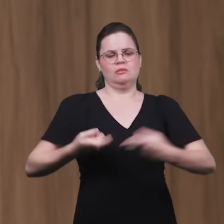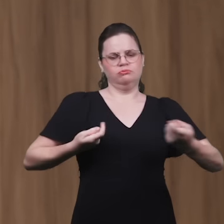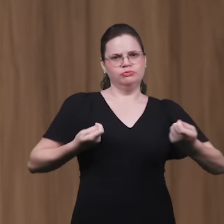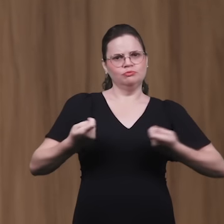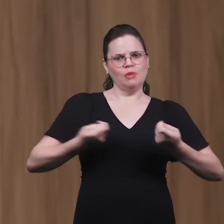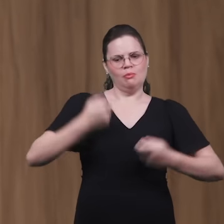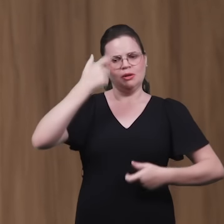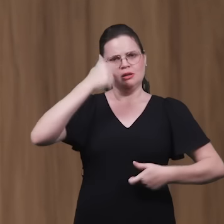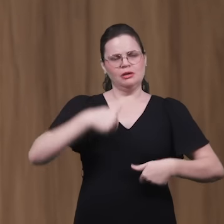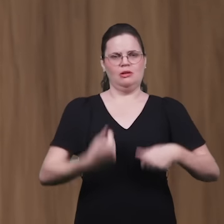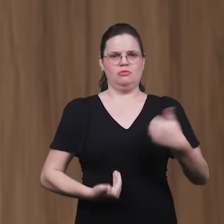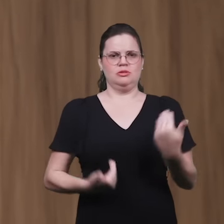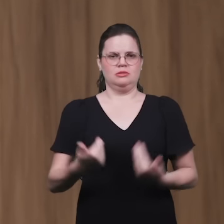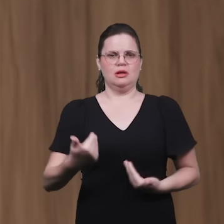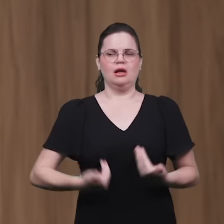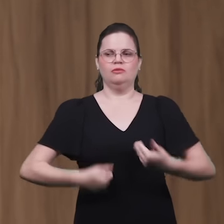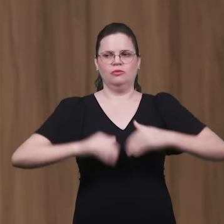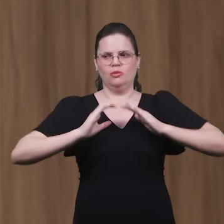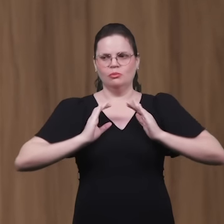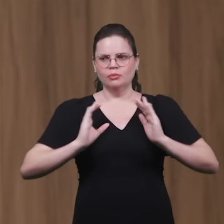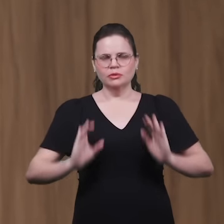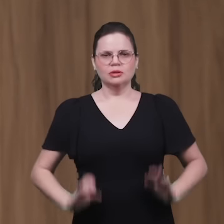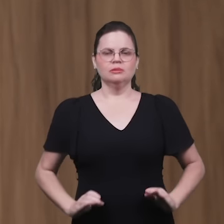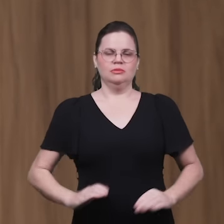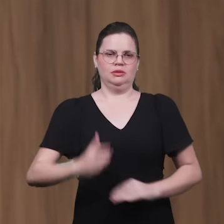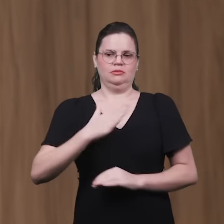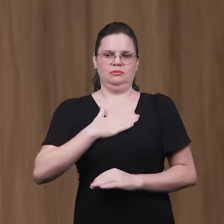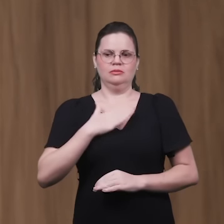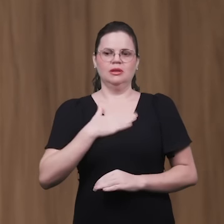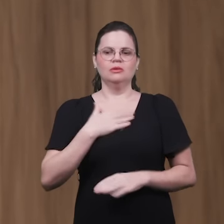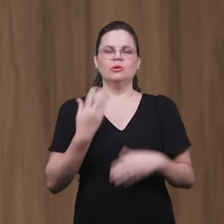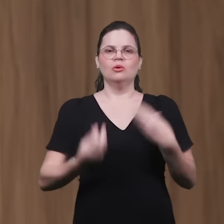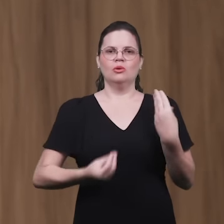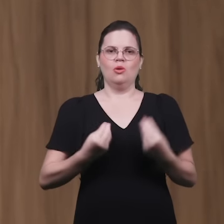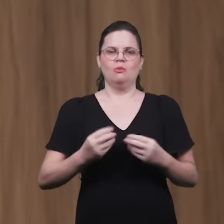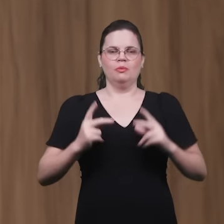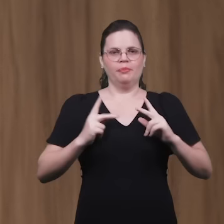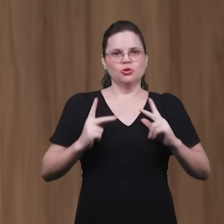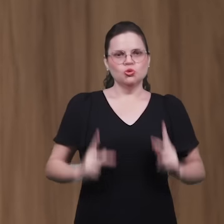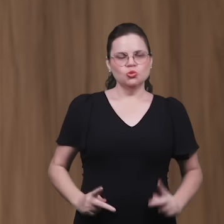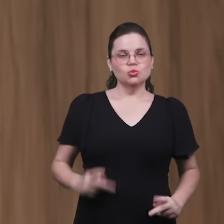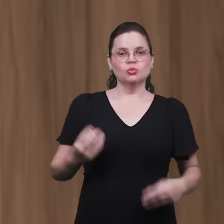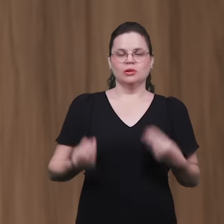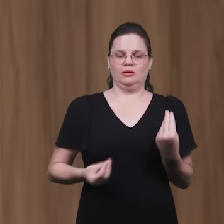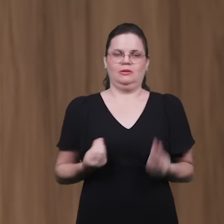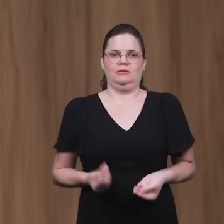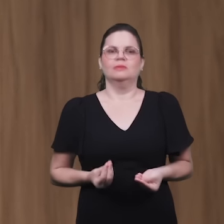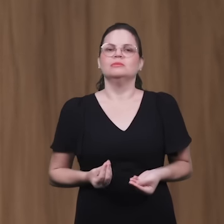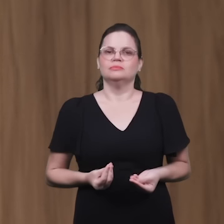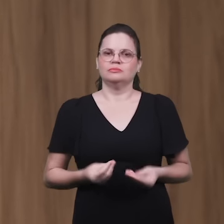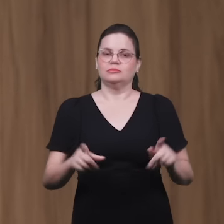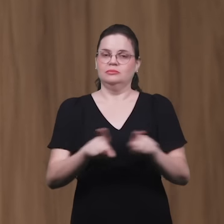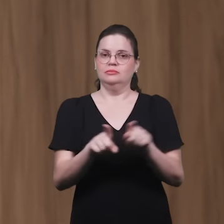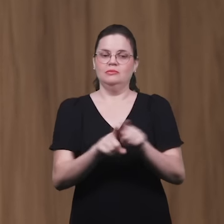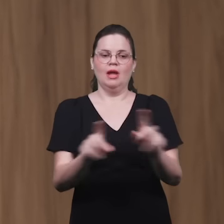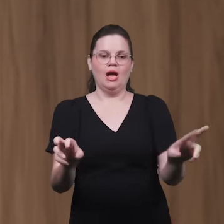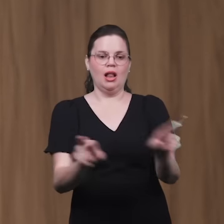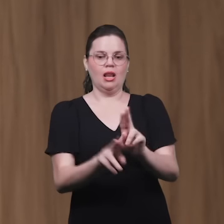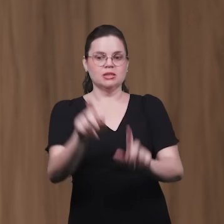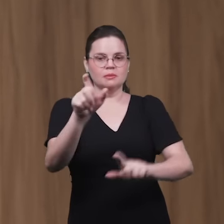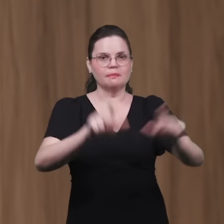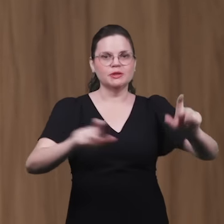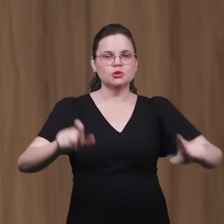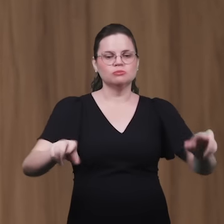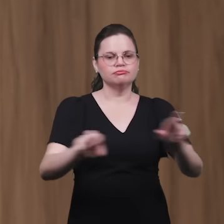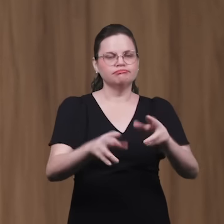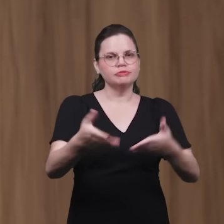como o crente ético ele é disciplinado na postura dele, no comportamento dele, na relação dele com as pessoas,